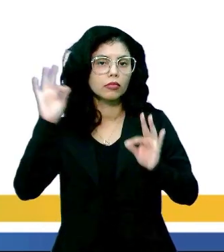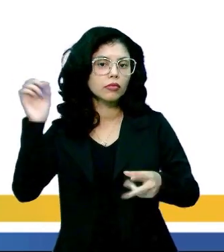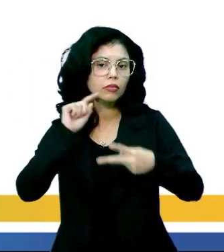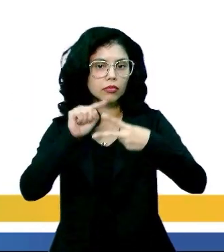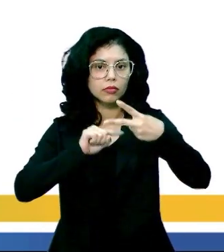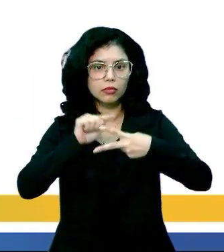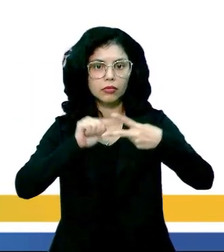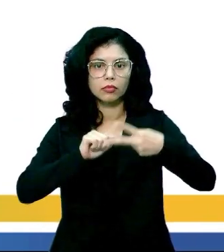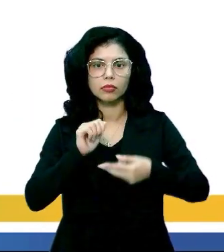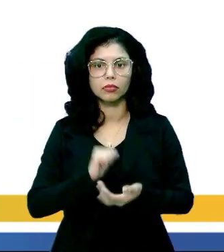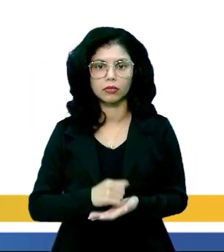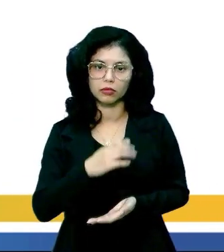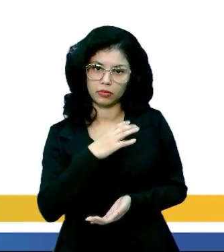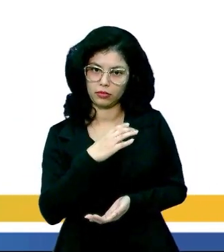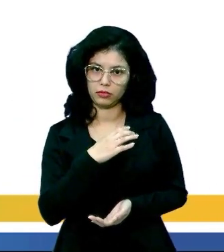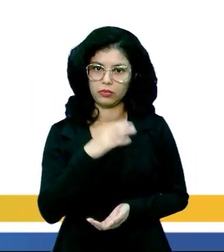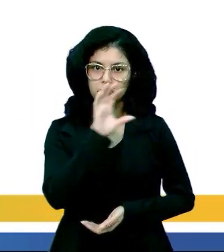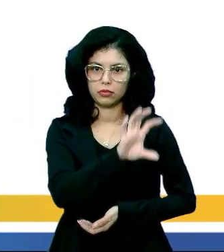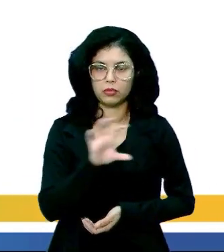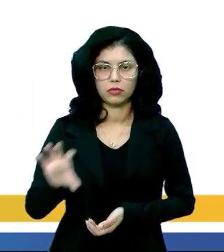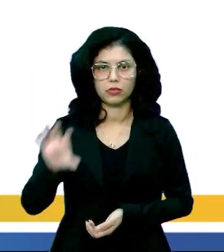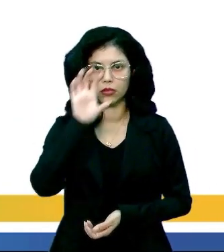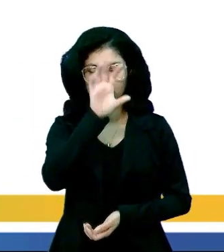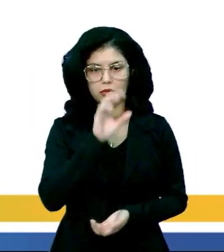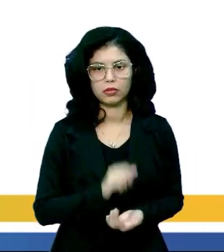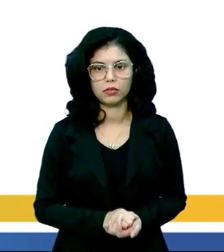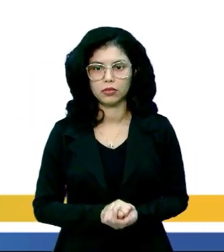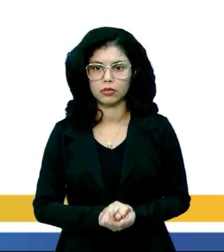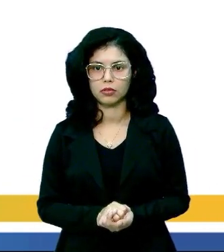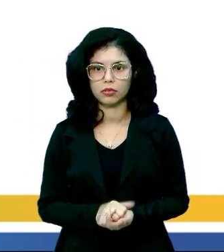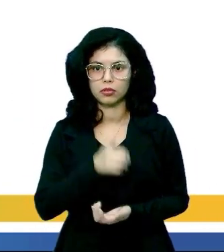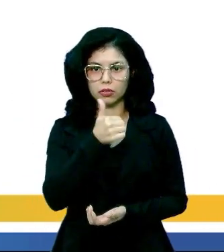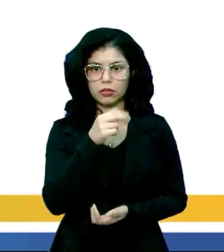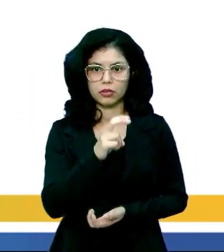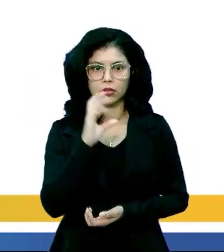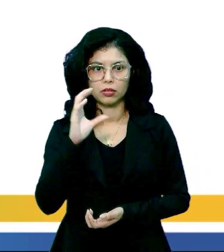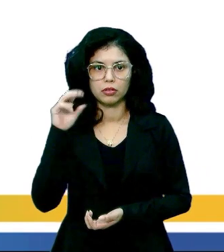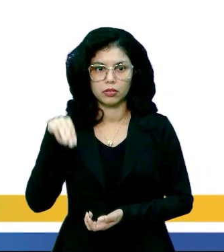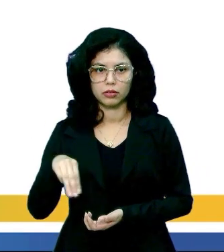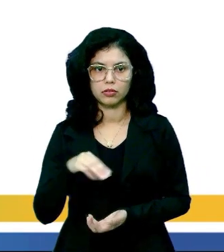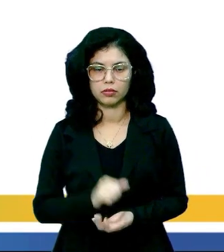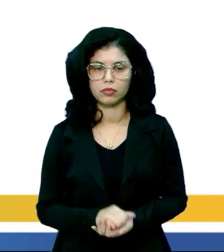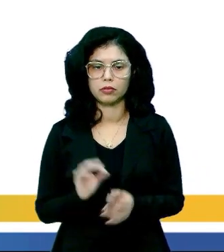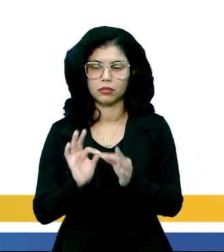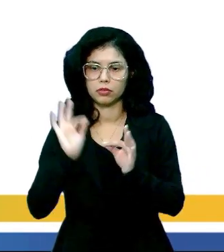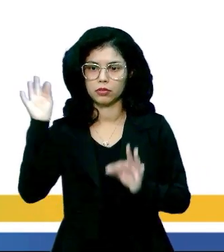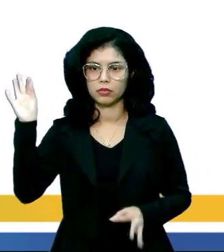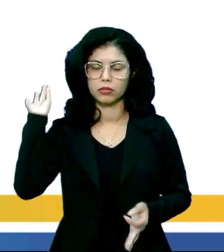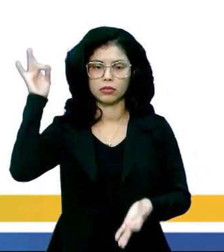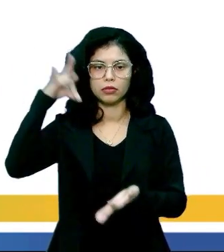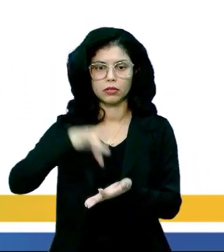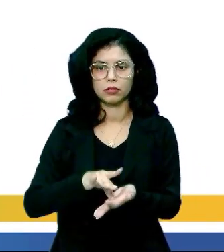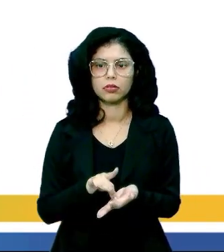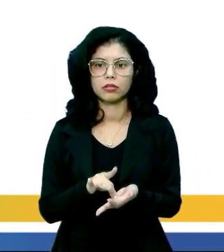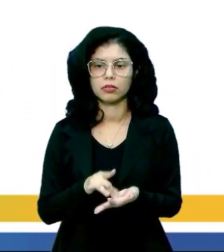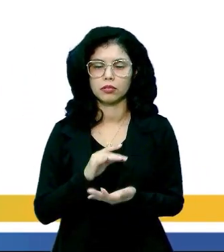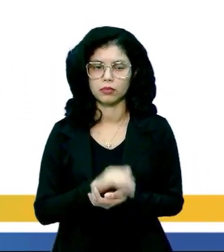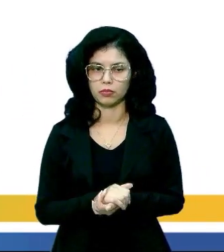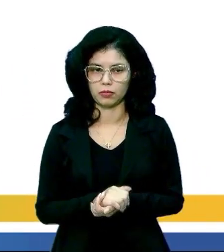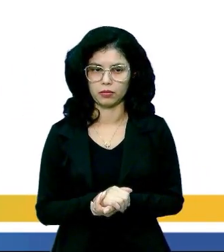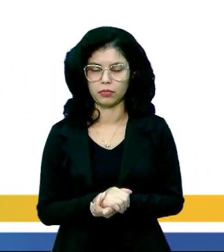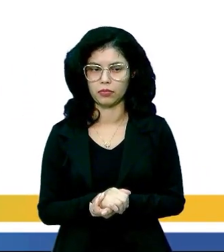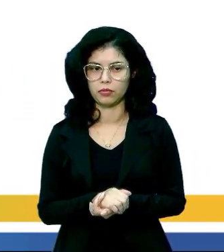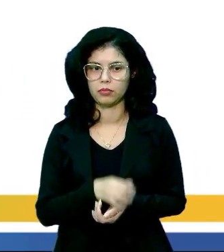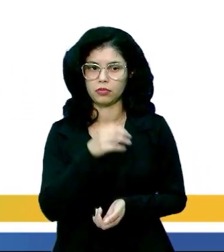A distância entre as duas outras cidades no mapa é de 15 centímetros. Então, a